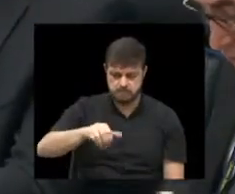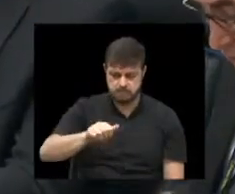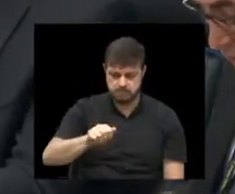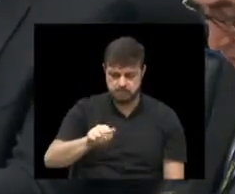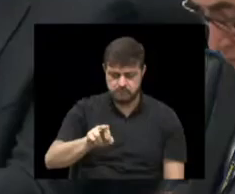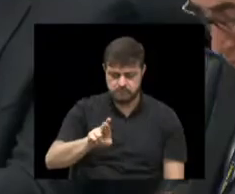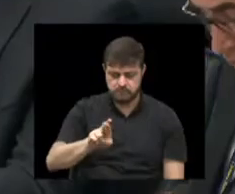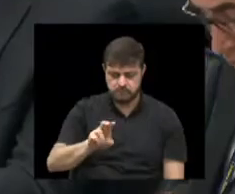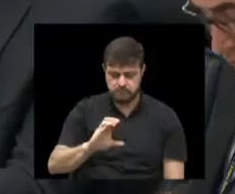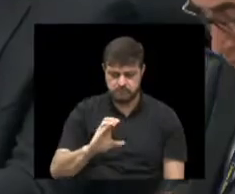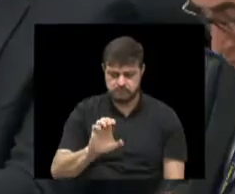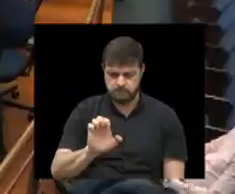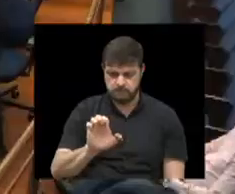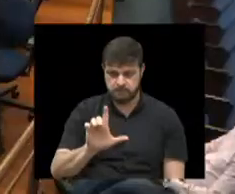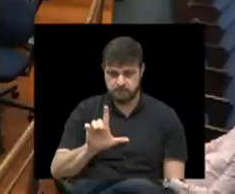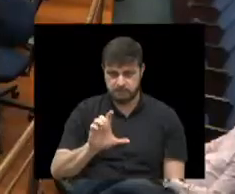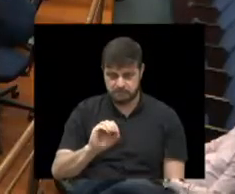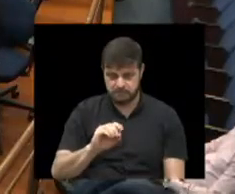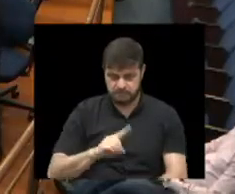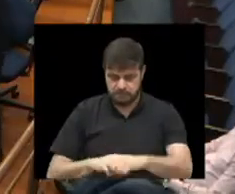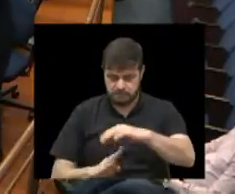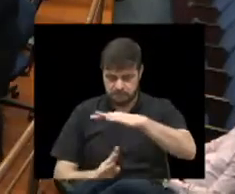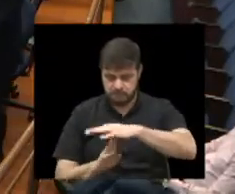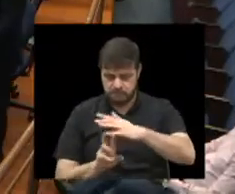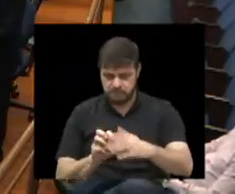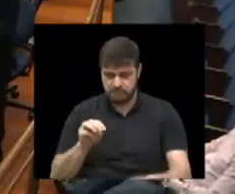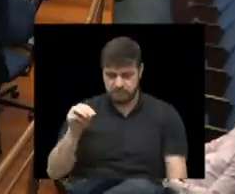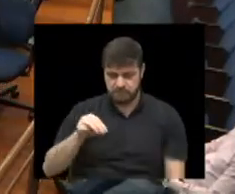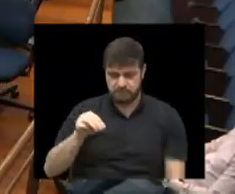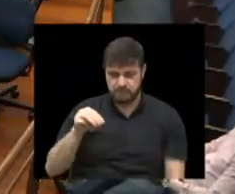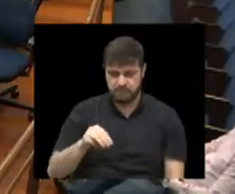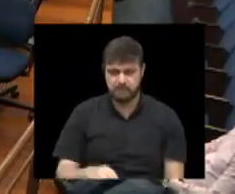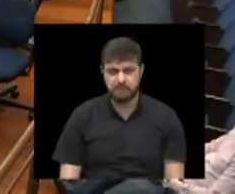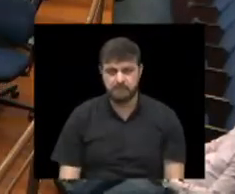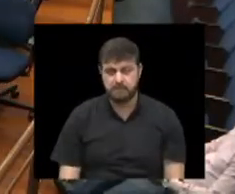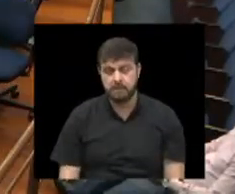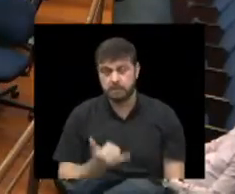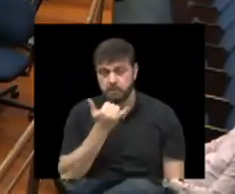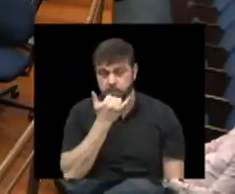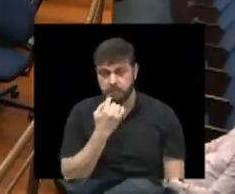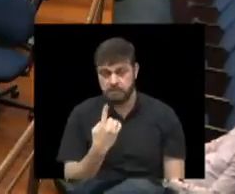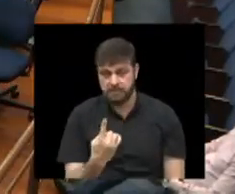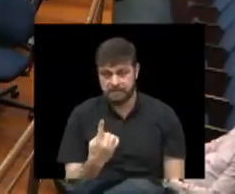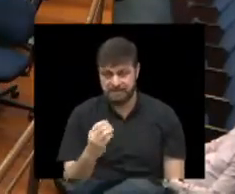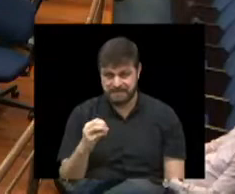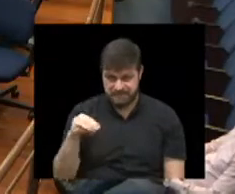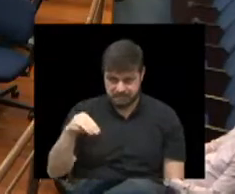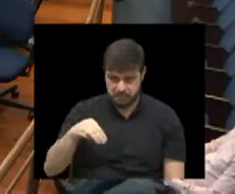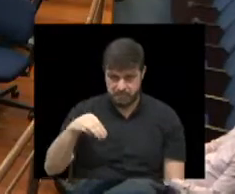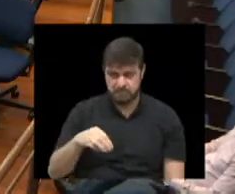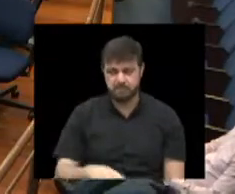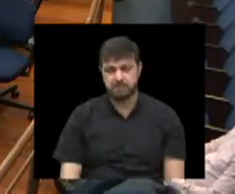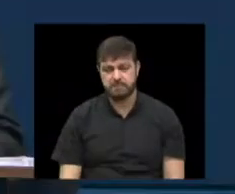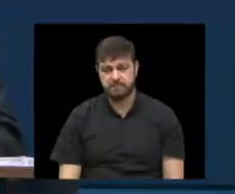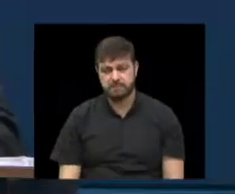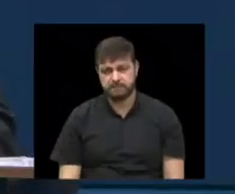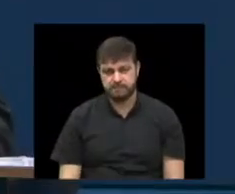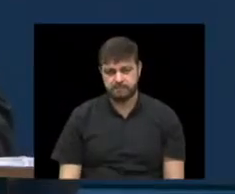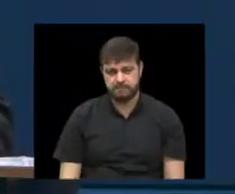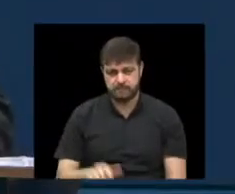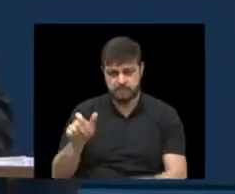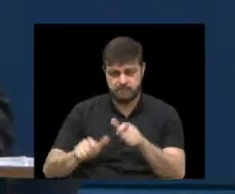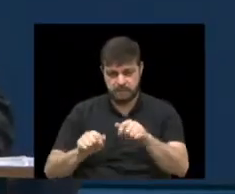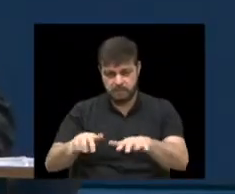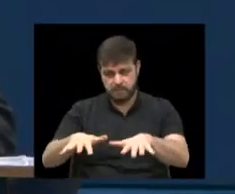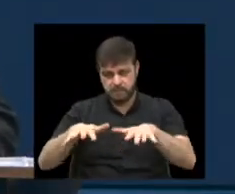tribuna por 5 minutos. Senhor presidente, senhores vereadores... 10 minutos, desculpa. Público presente, telespectadores da